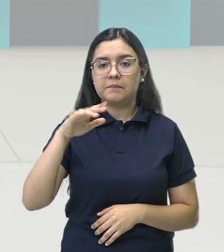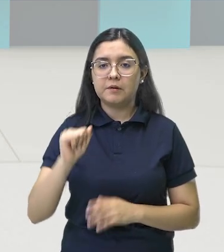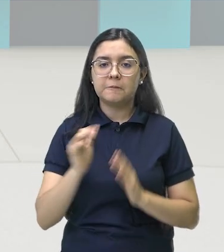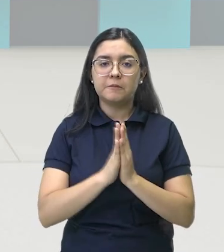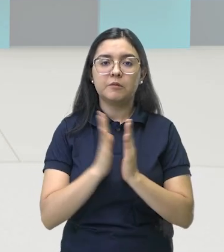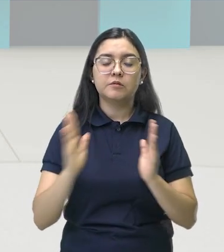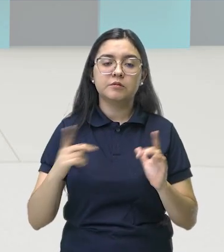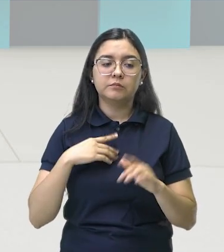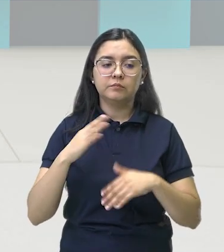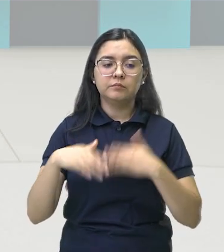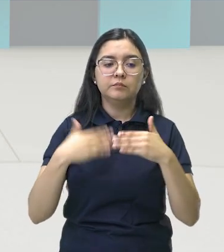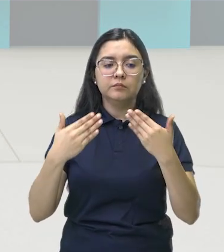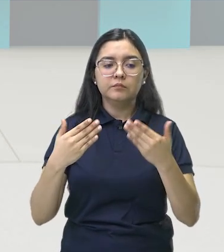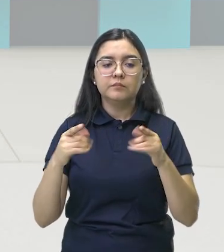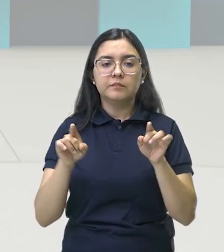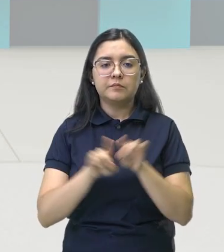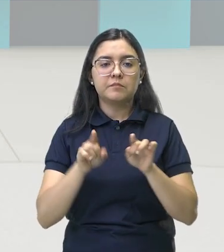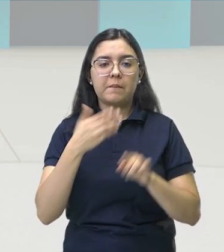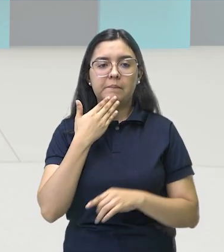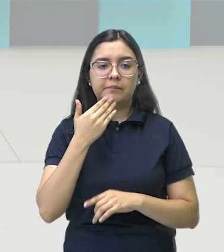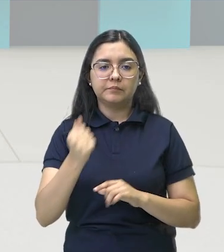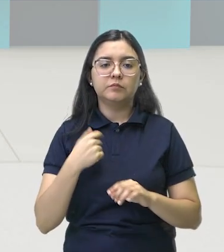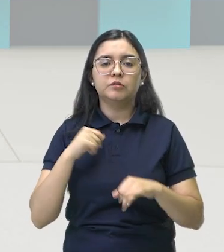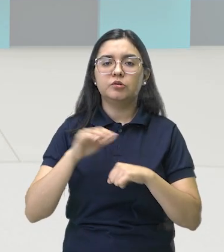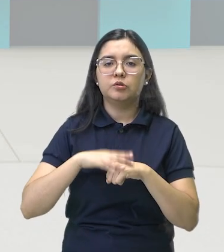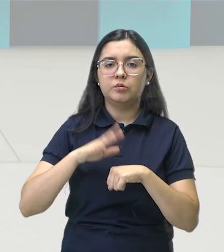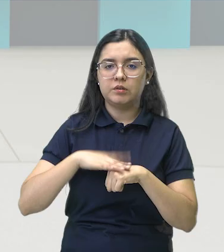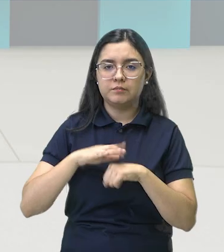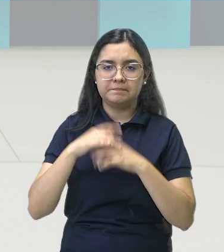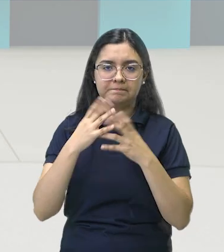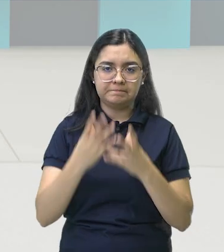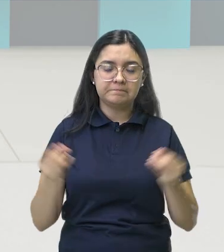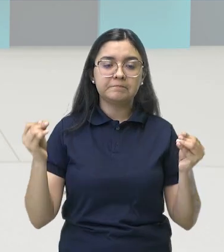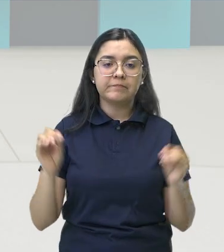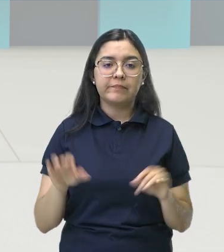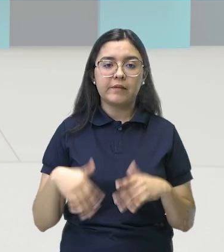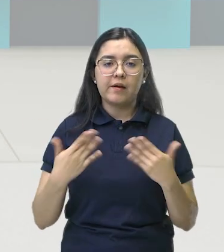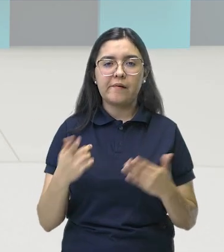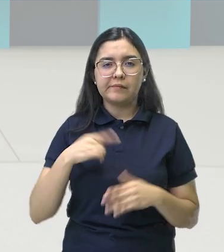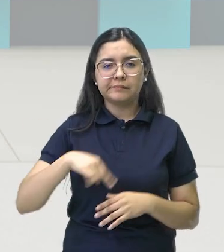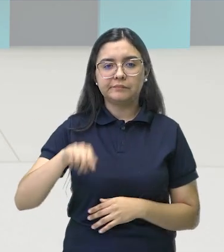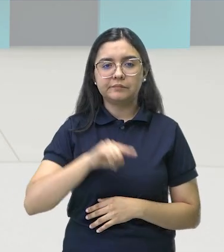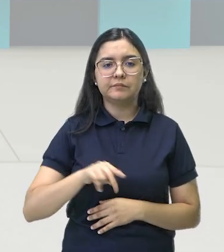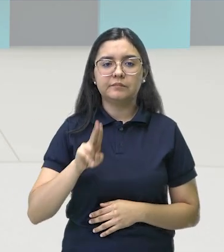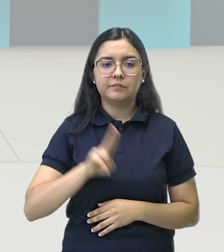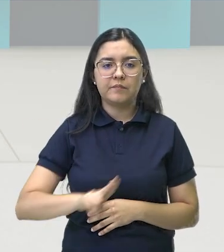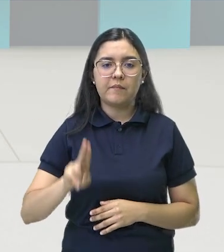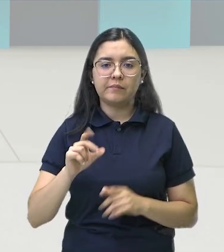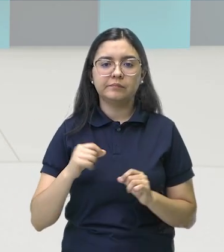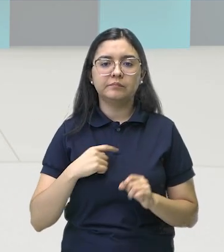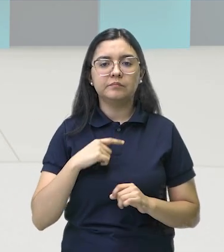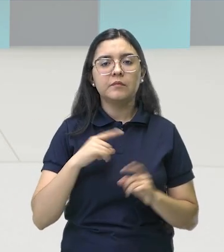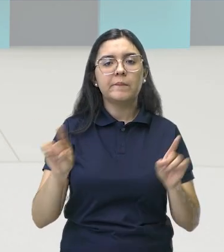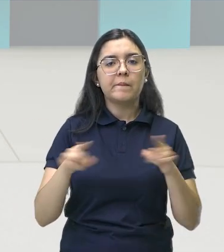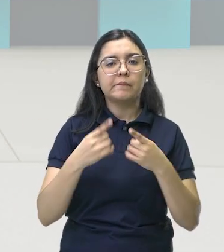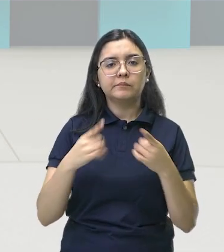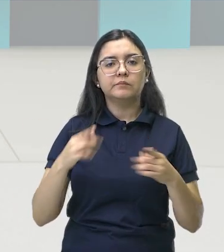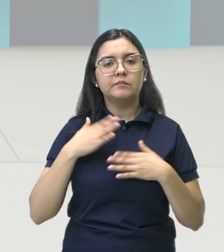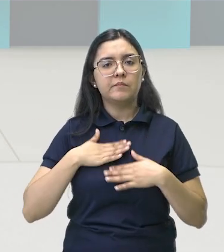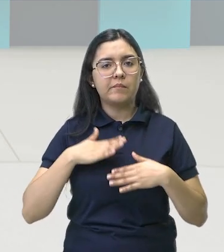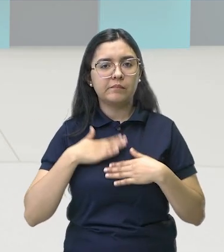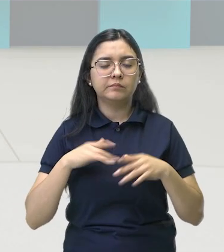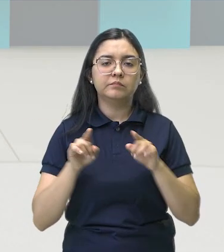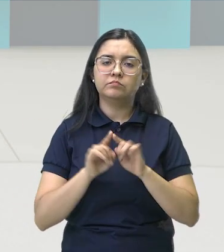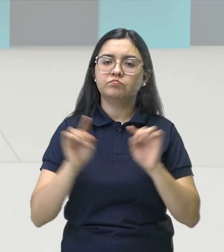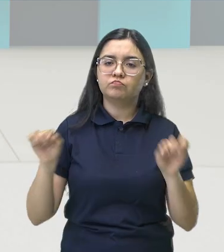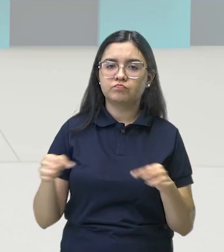de evolução, de melhora de doenças. Então, quando você coloca um Beethoven, um Mozart, aqueles que são mais